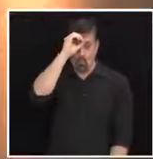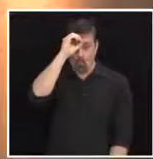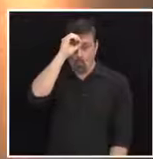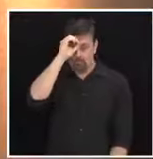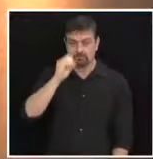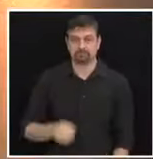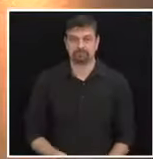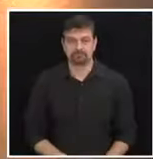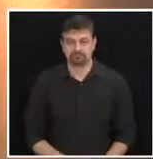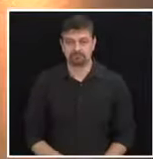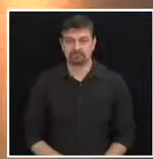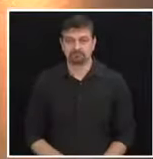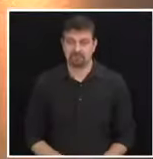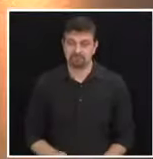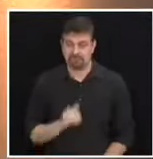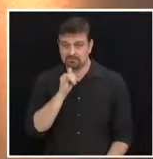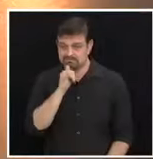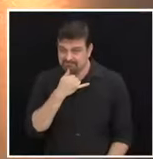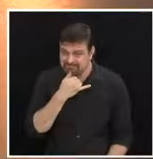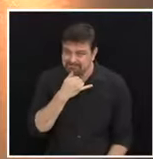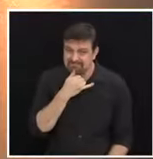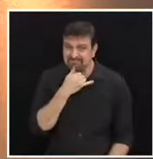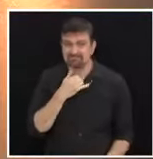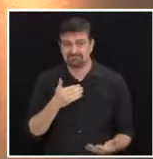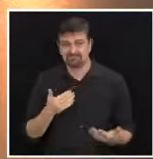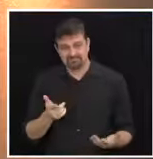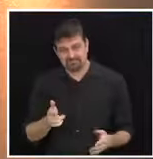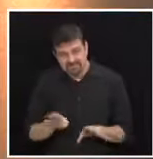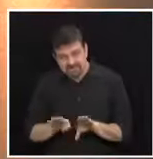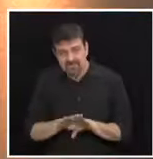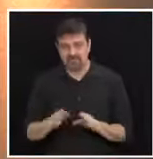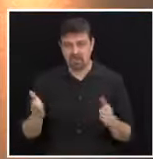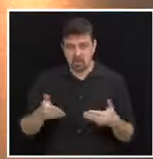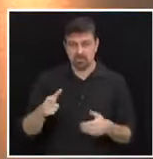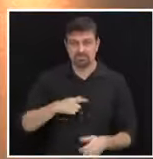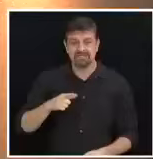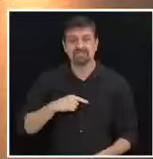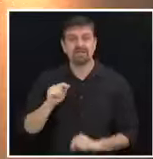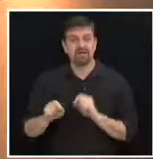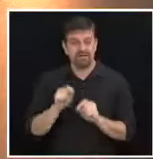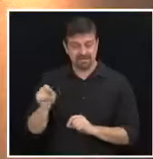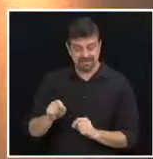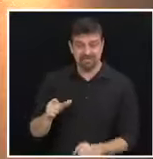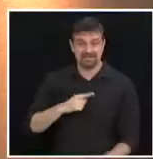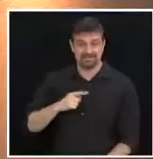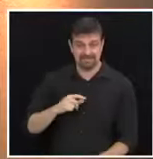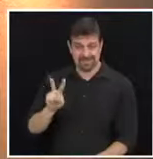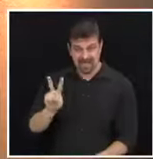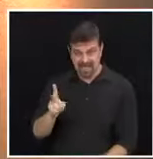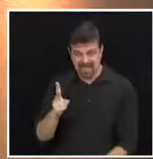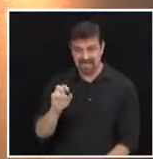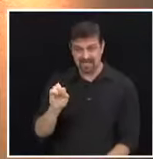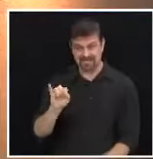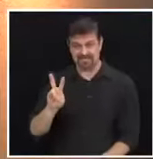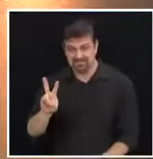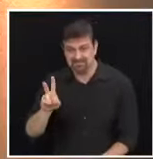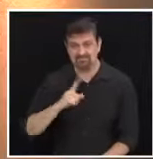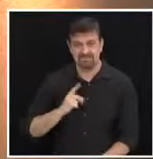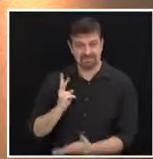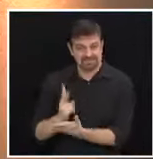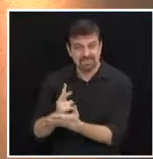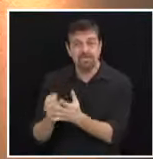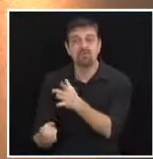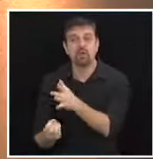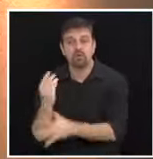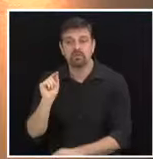conhecimento. Infelizmente, nós temos hoje também uma identificação muito fácil, muito constante,